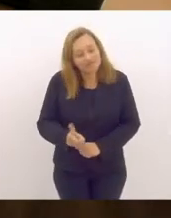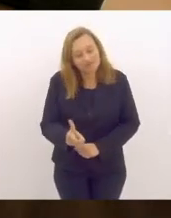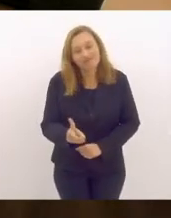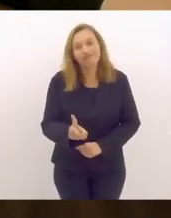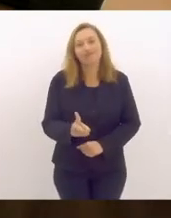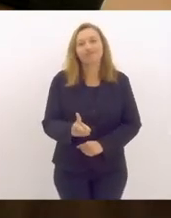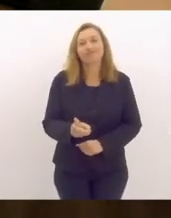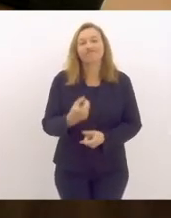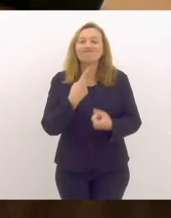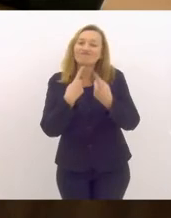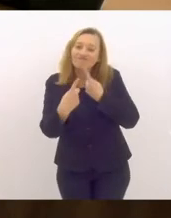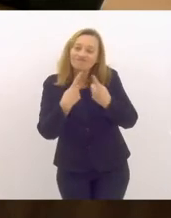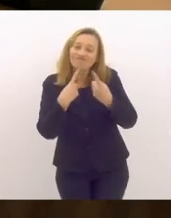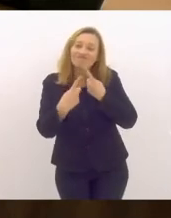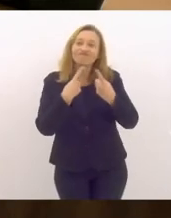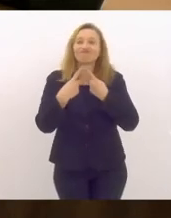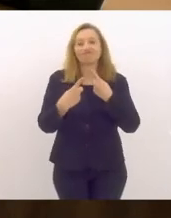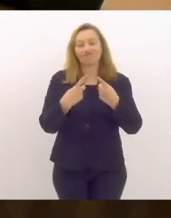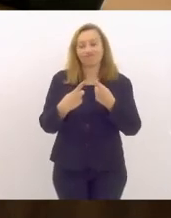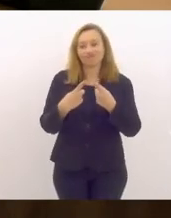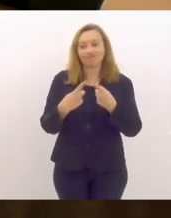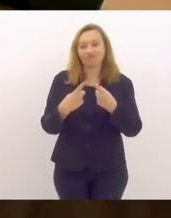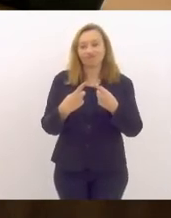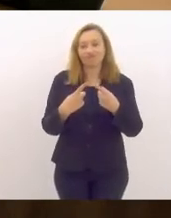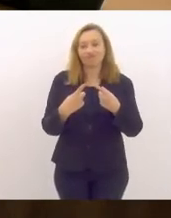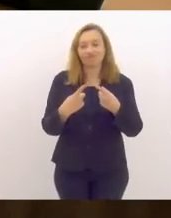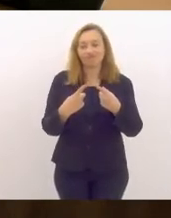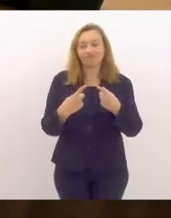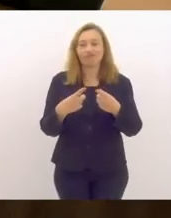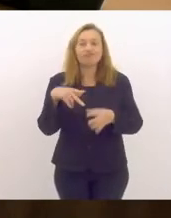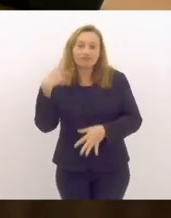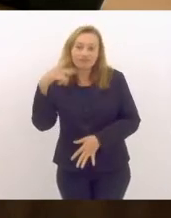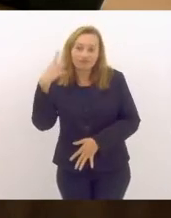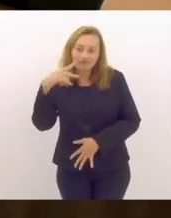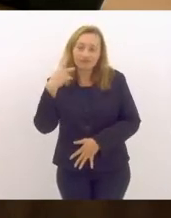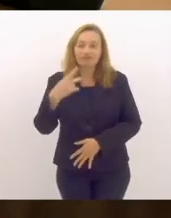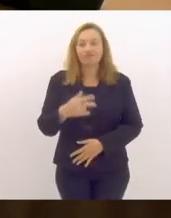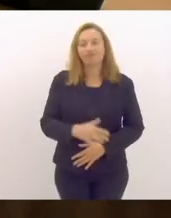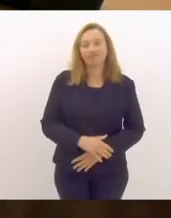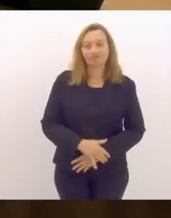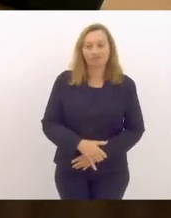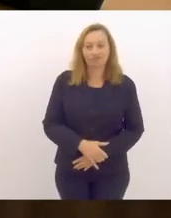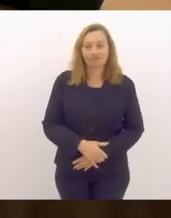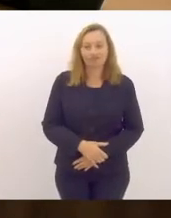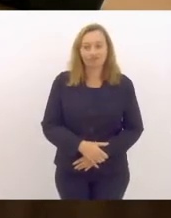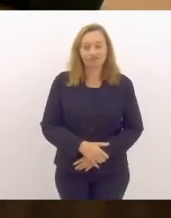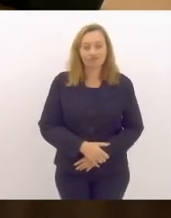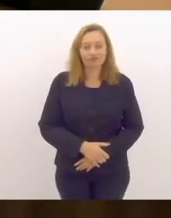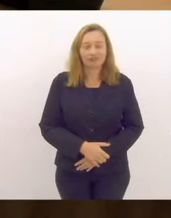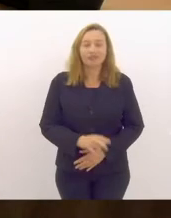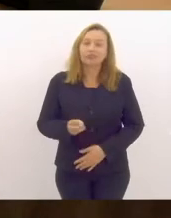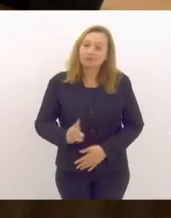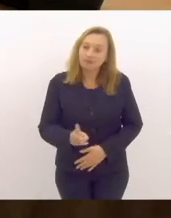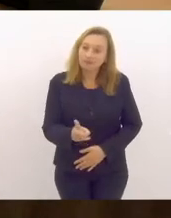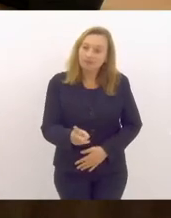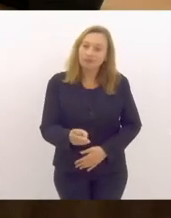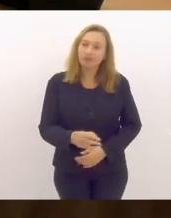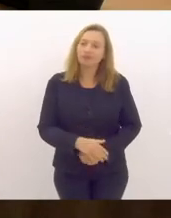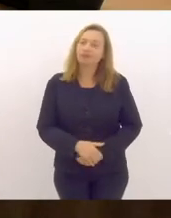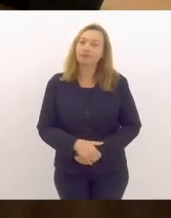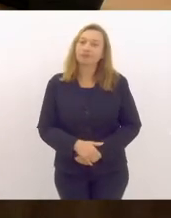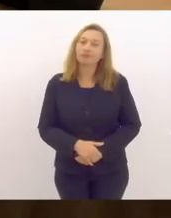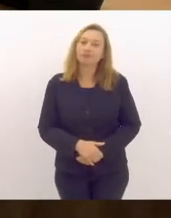em diálogo aberto com o Parlamento Fluminense e sempre